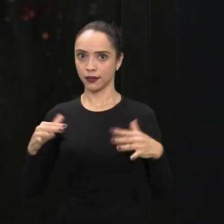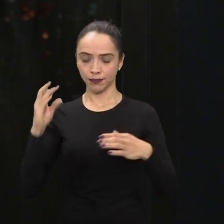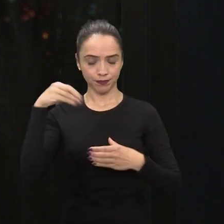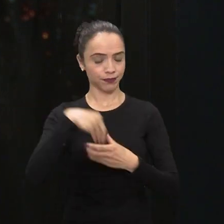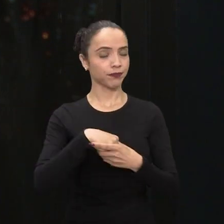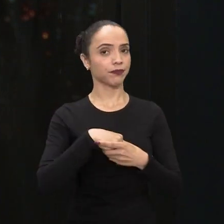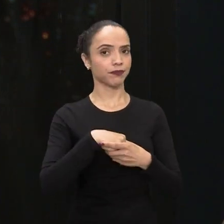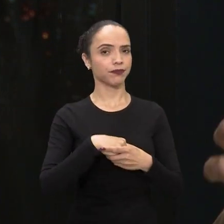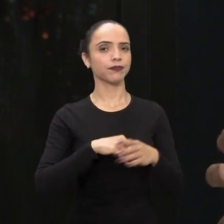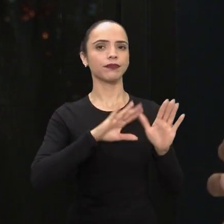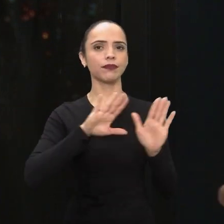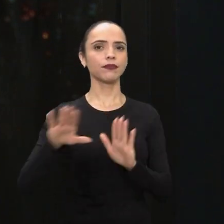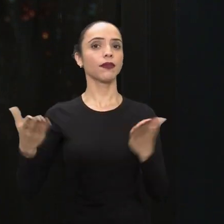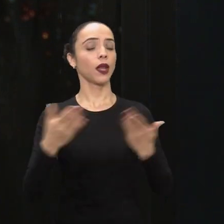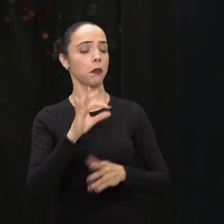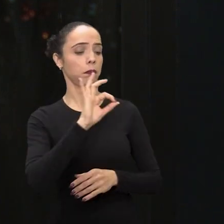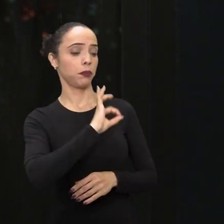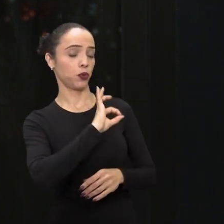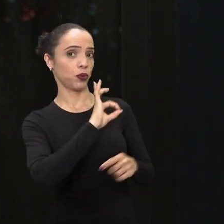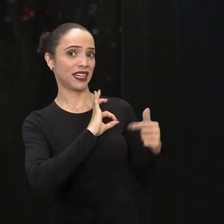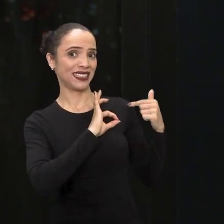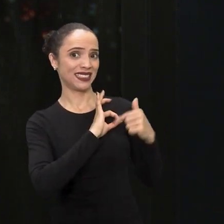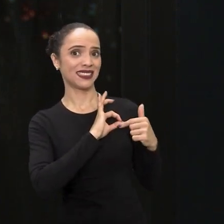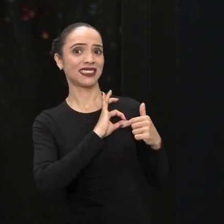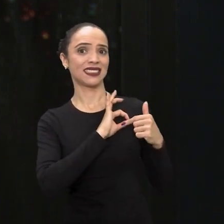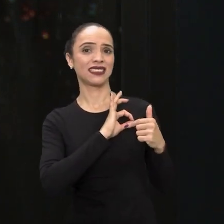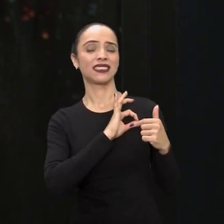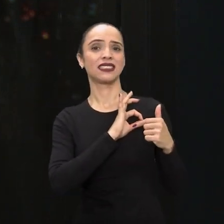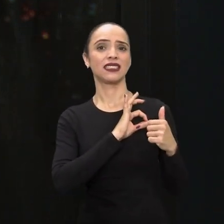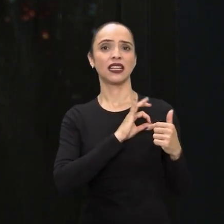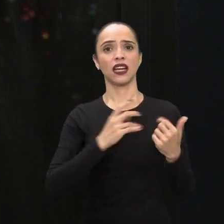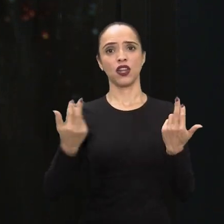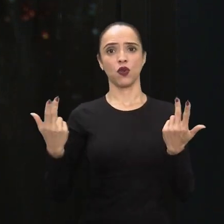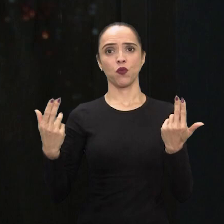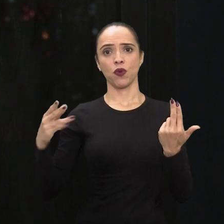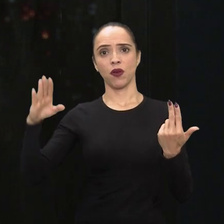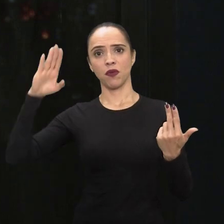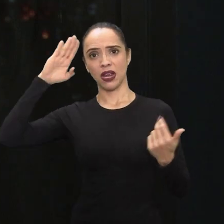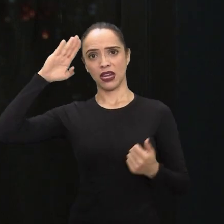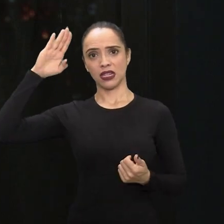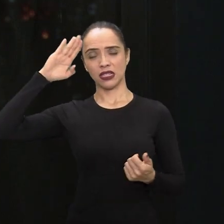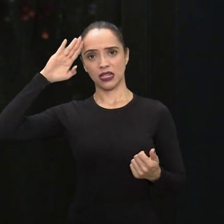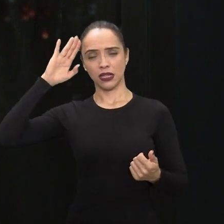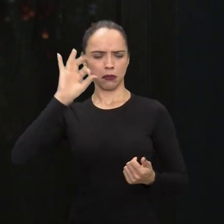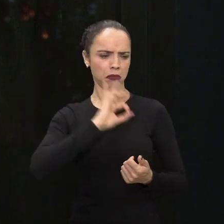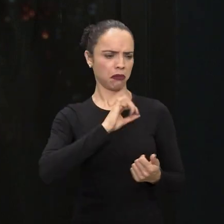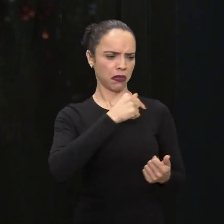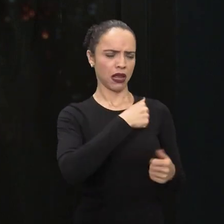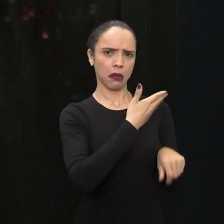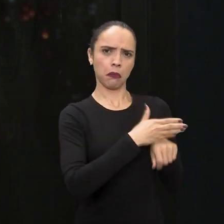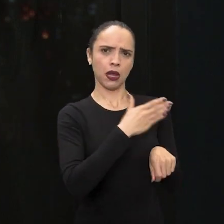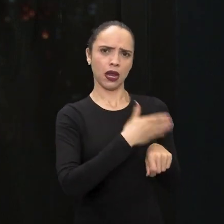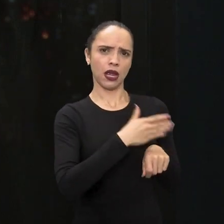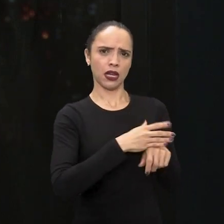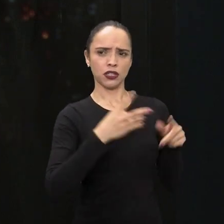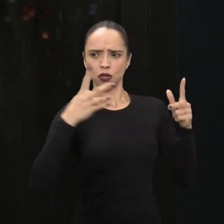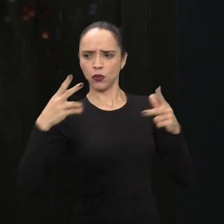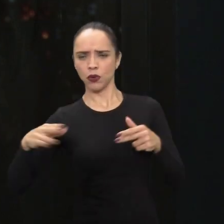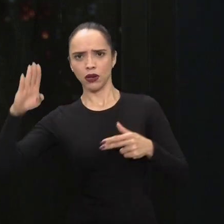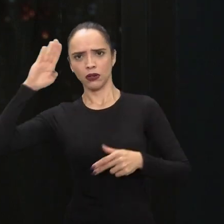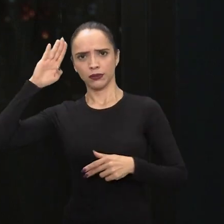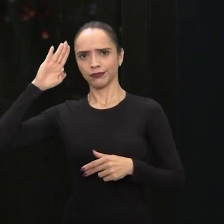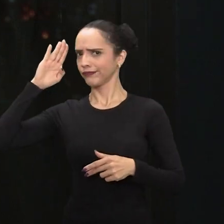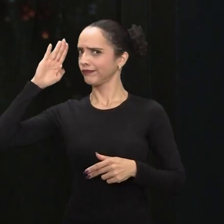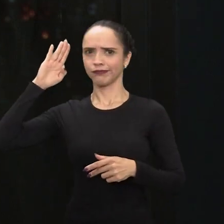a polícia tem uma outra função o exército funcionar como polícia né o exército não é treinado para isso os militares não são treinados para isso né mas